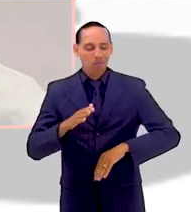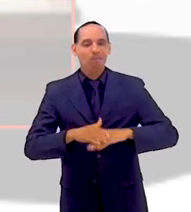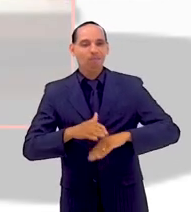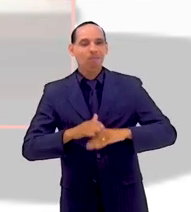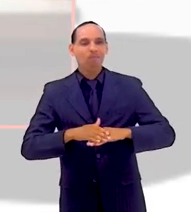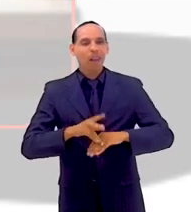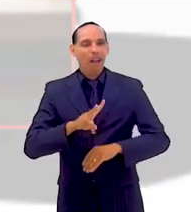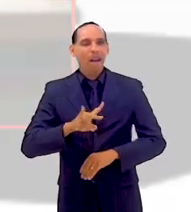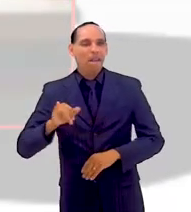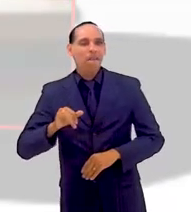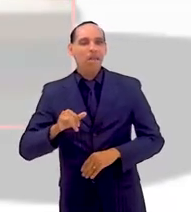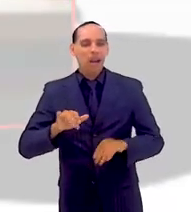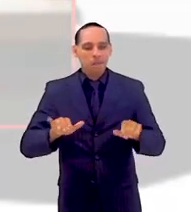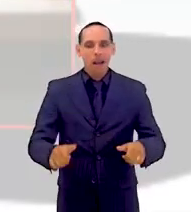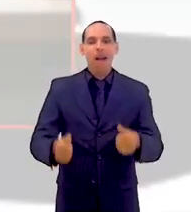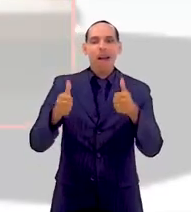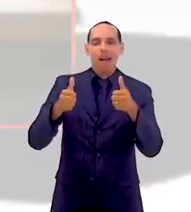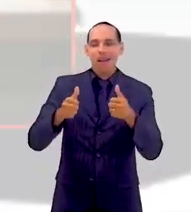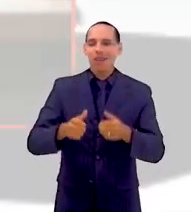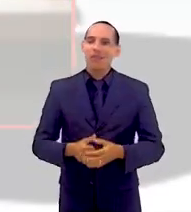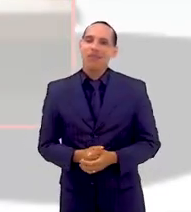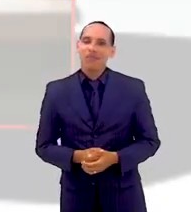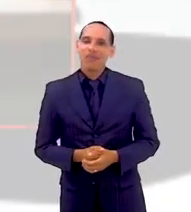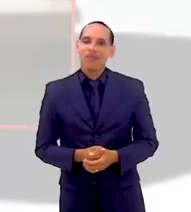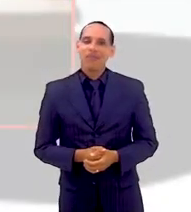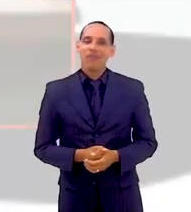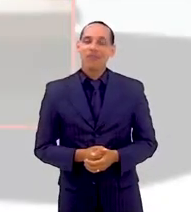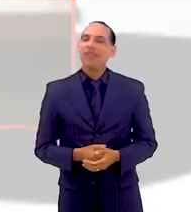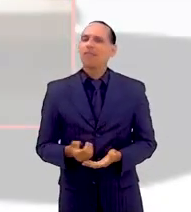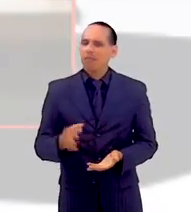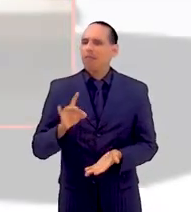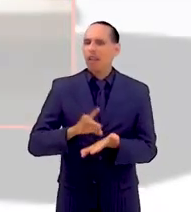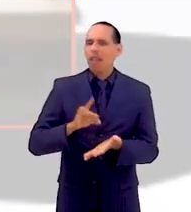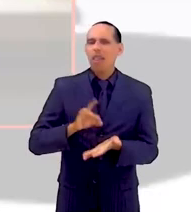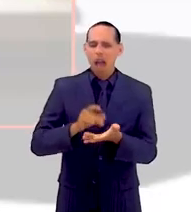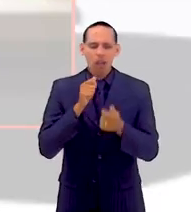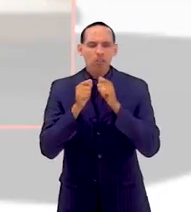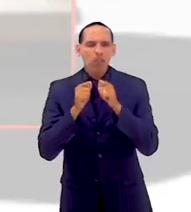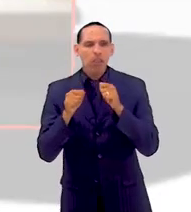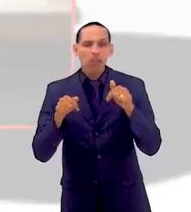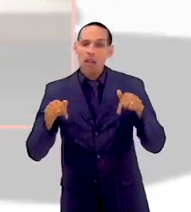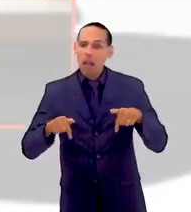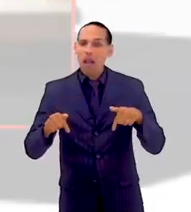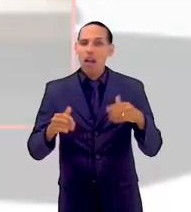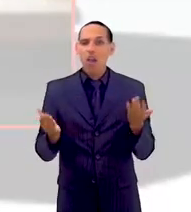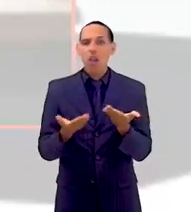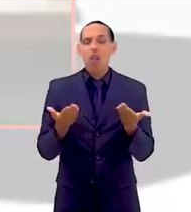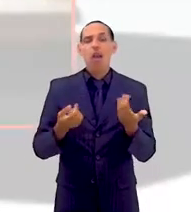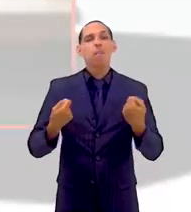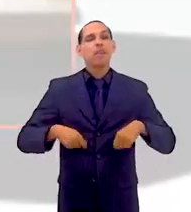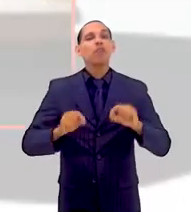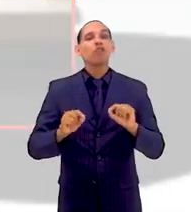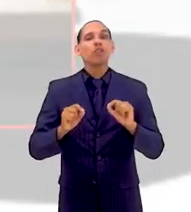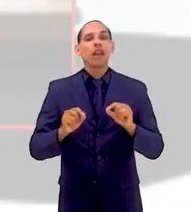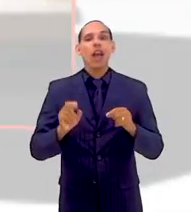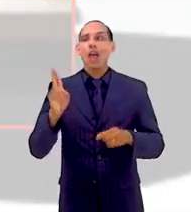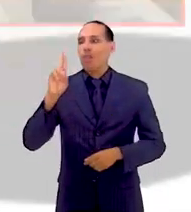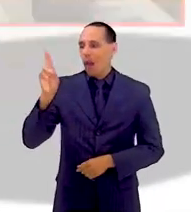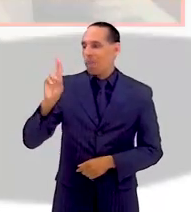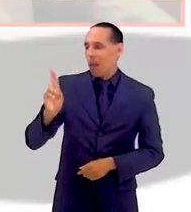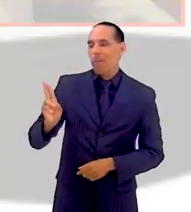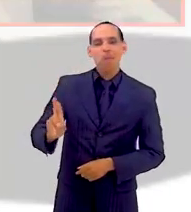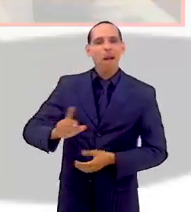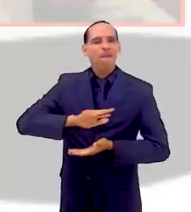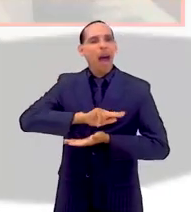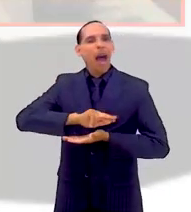também. Alexandre, é mais pura verdade, é porque nessa entrevista a gente tem que colocar aqui, escalonar, porque são tantos nomes a